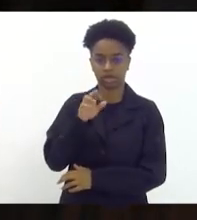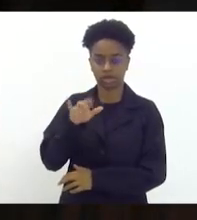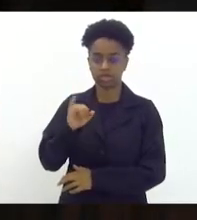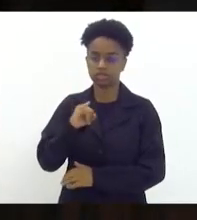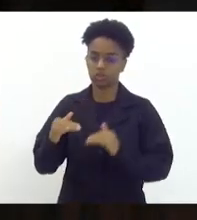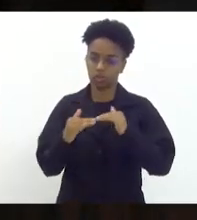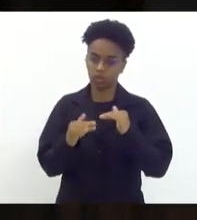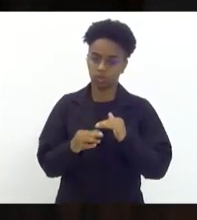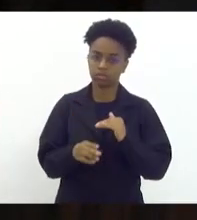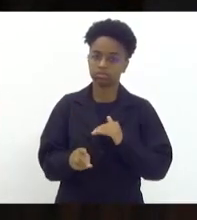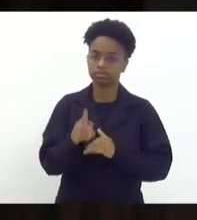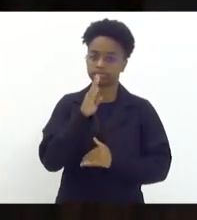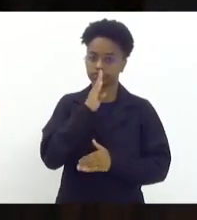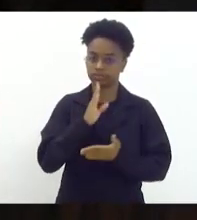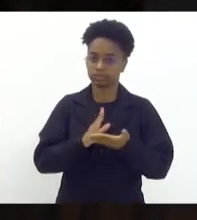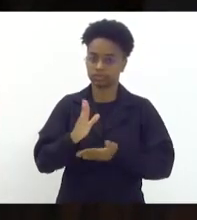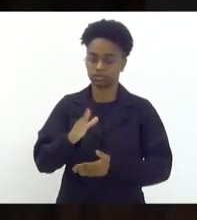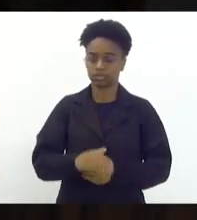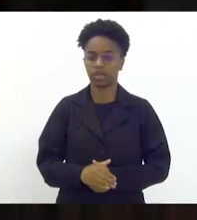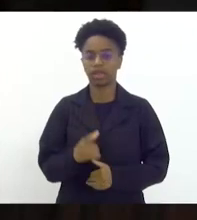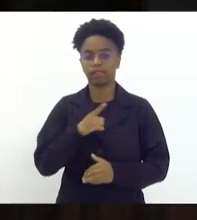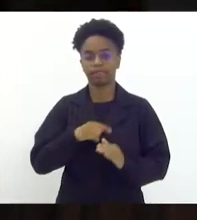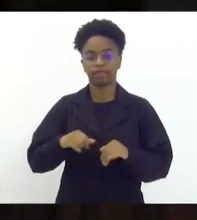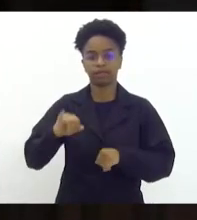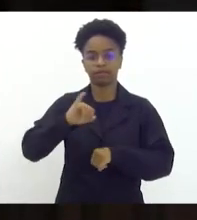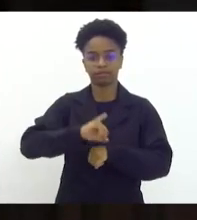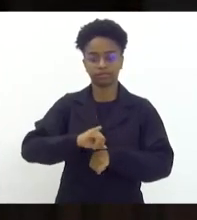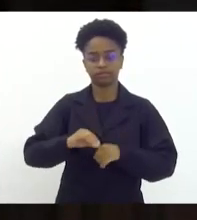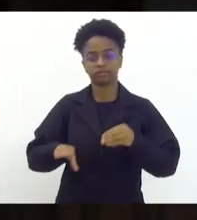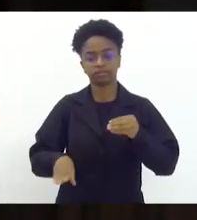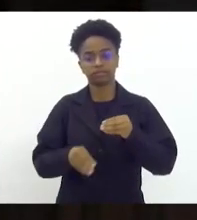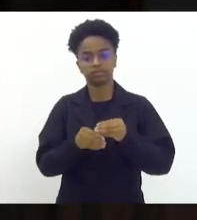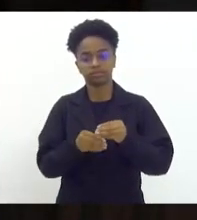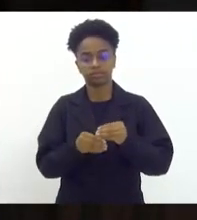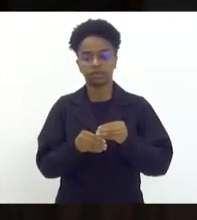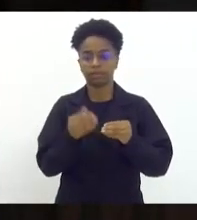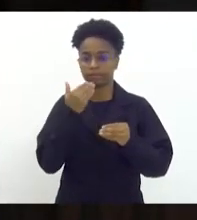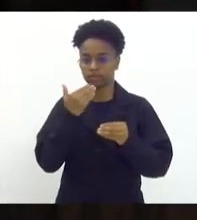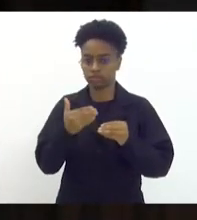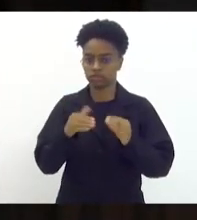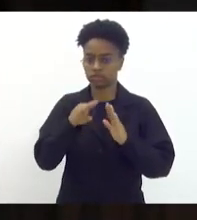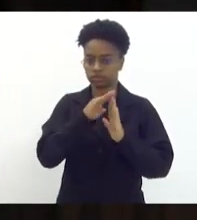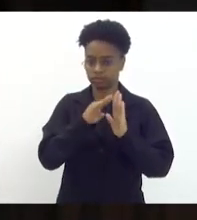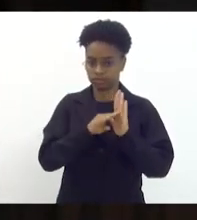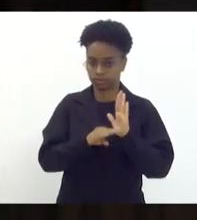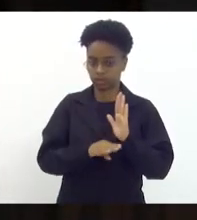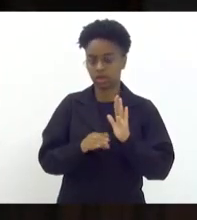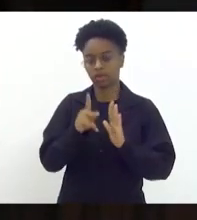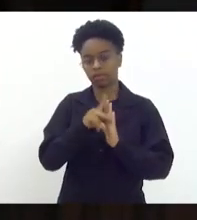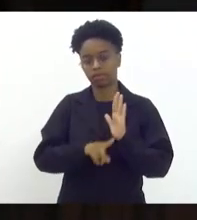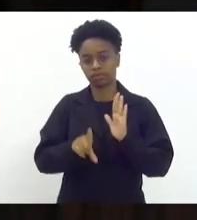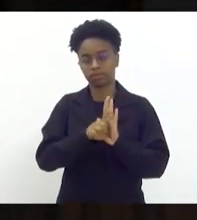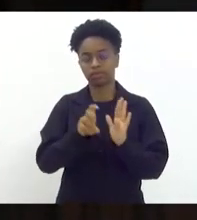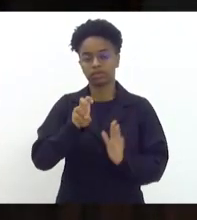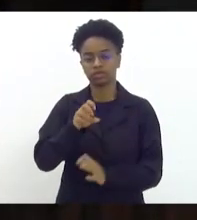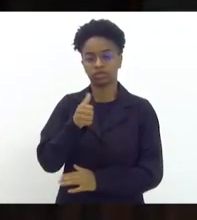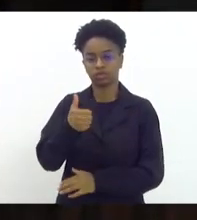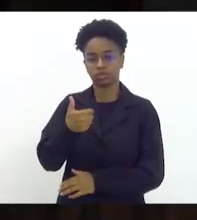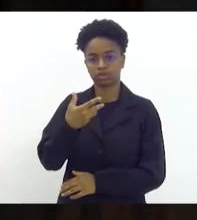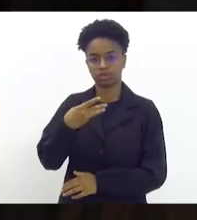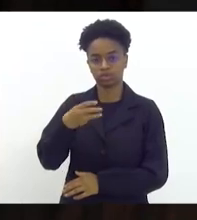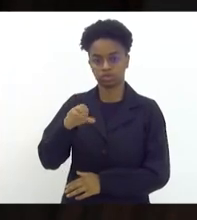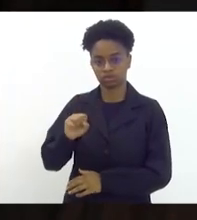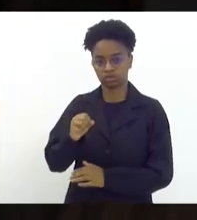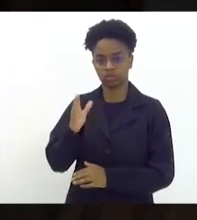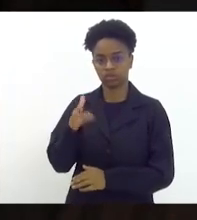irmã como estão aprovado a sobre a mesa requerimento de inclusão na hora do dia do projeto 5138 de 21